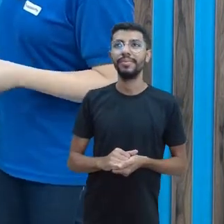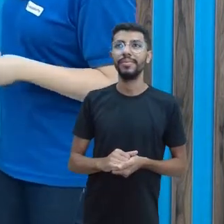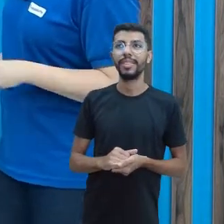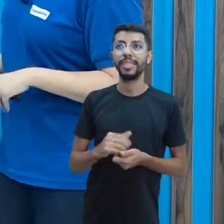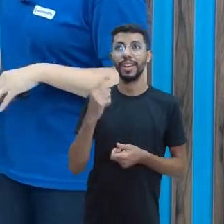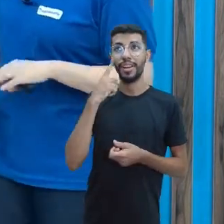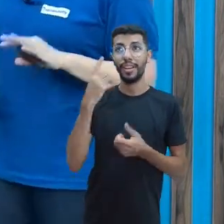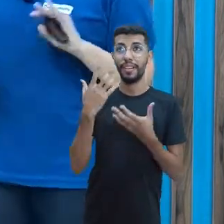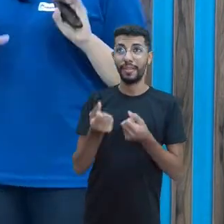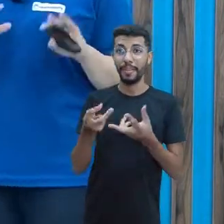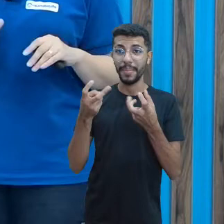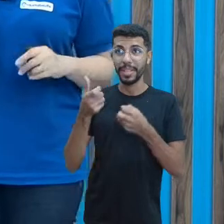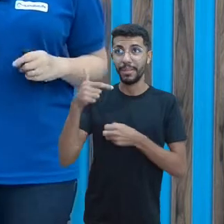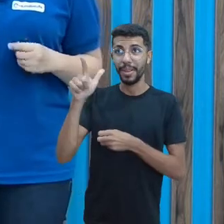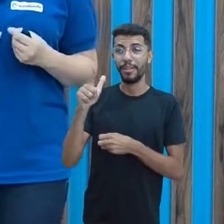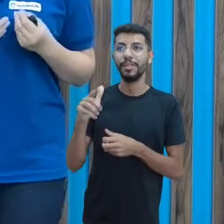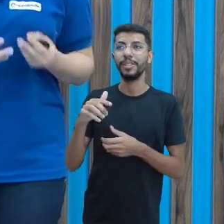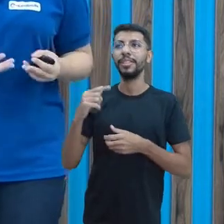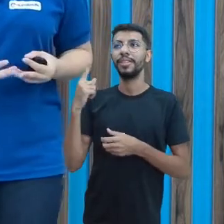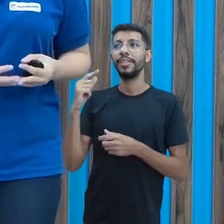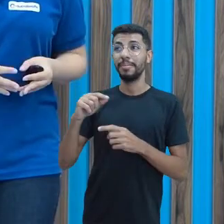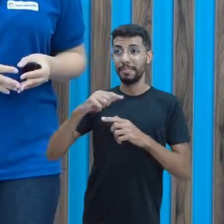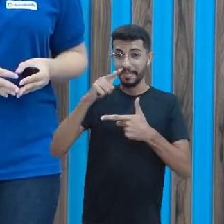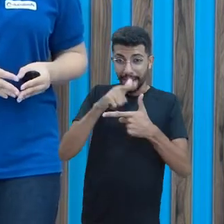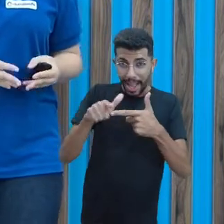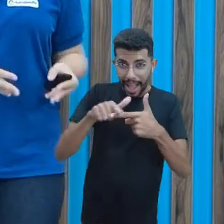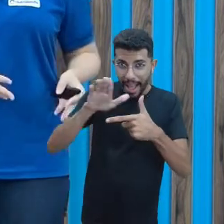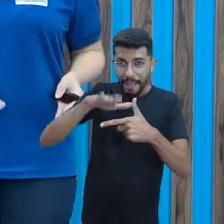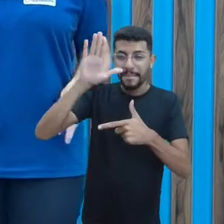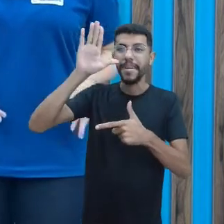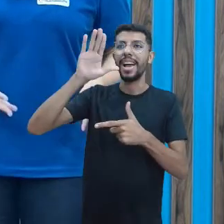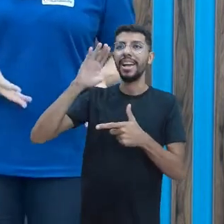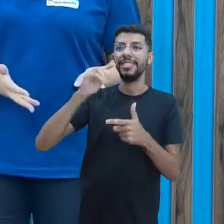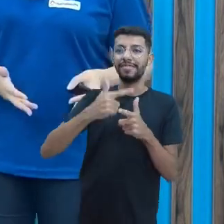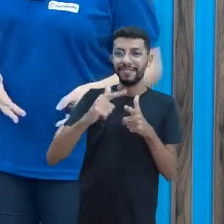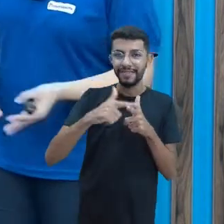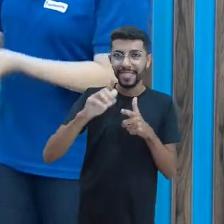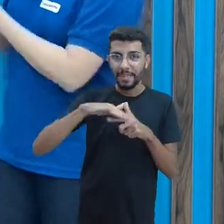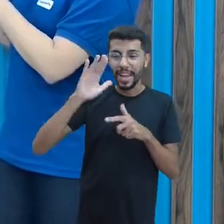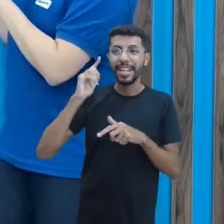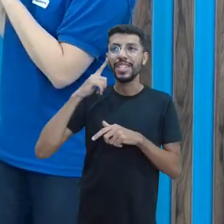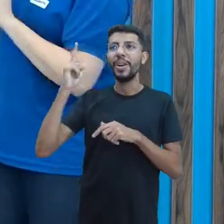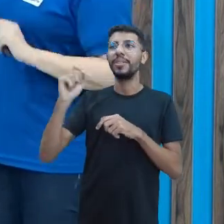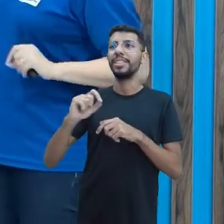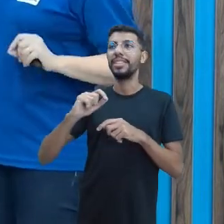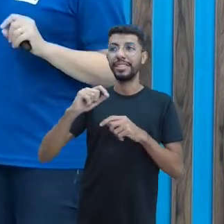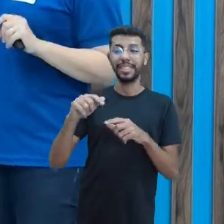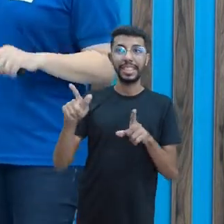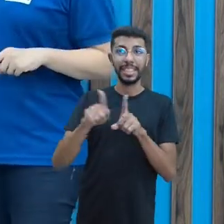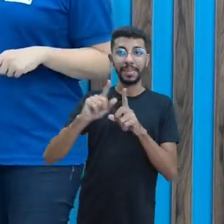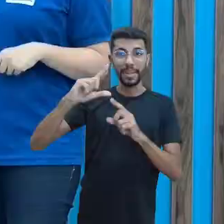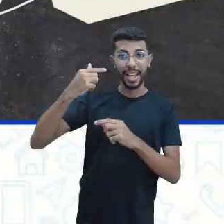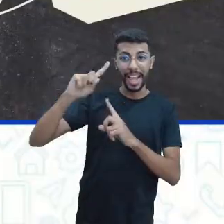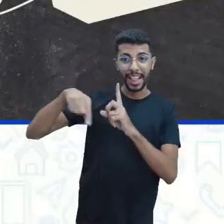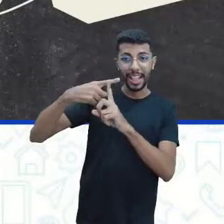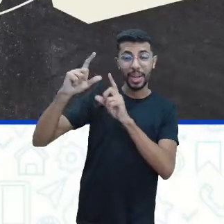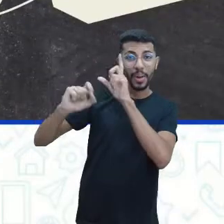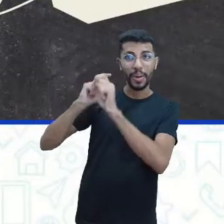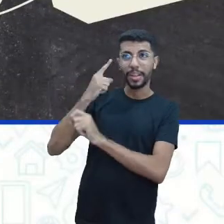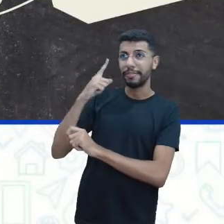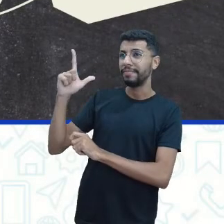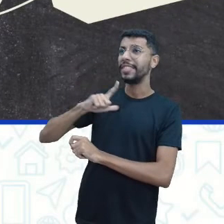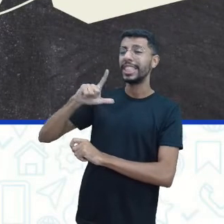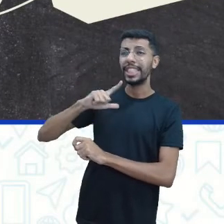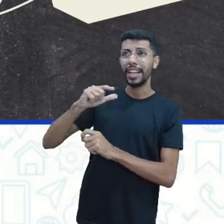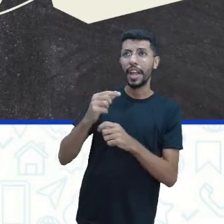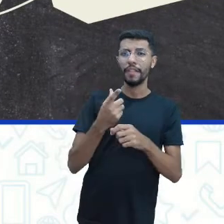outra situação. Olha, para problematizar um pouquinho mais, trabalhando com a ideia de taxa percentual, Tiago ainda colocou aqui, ó, sofrer um desconto